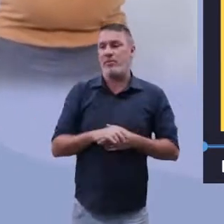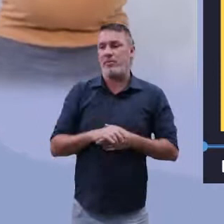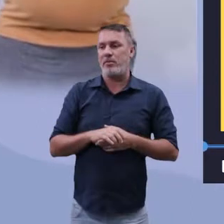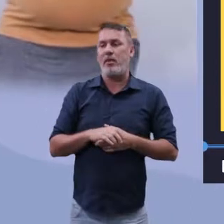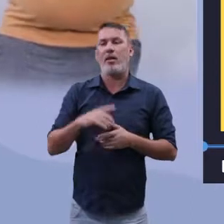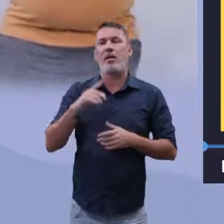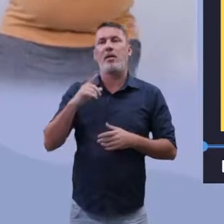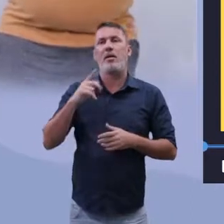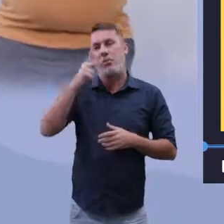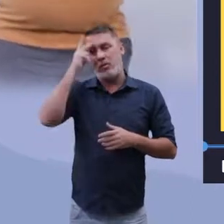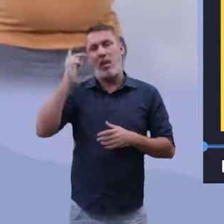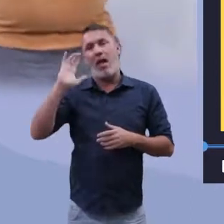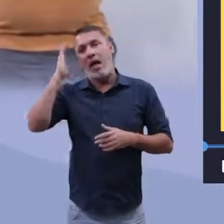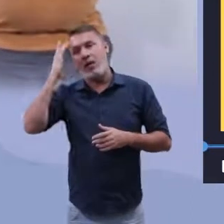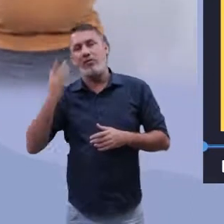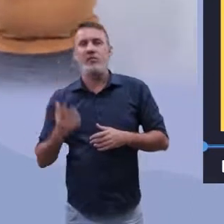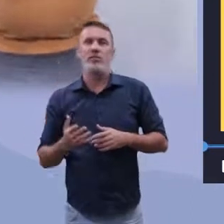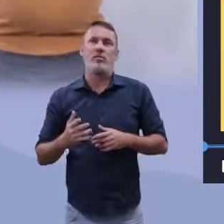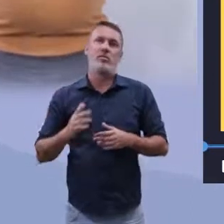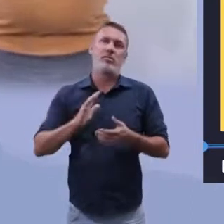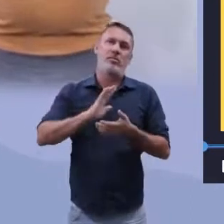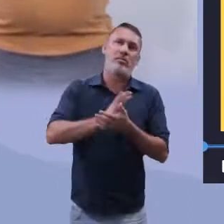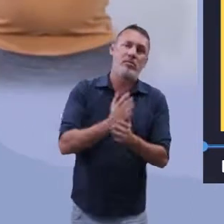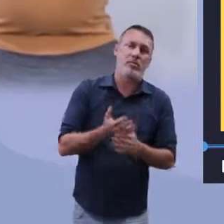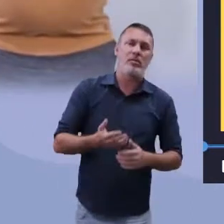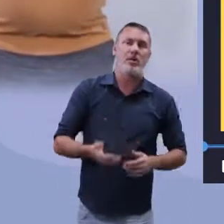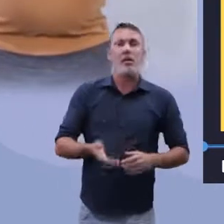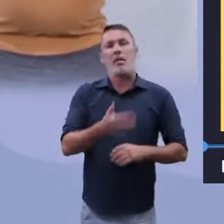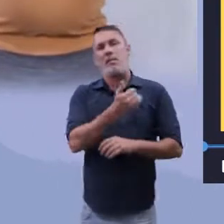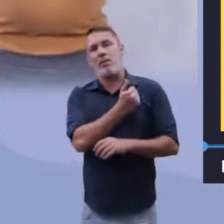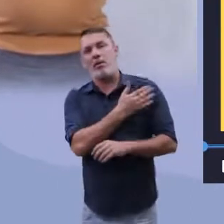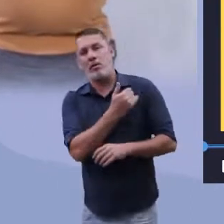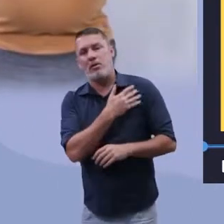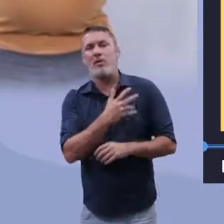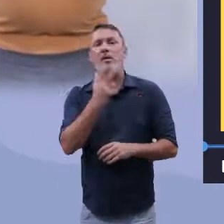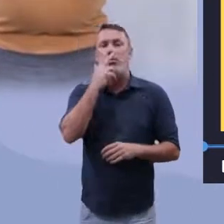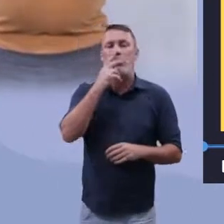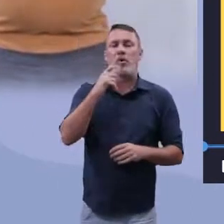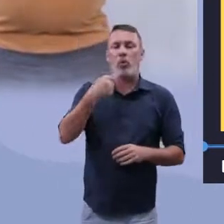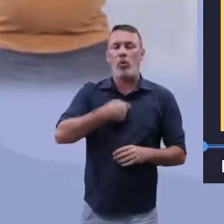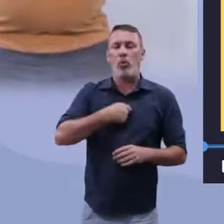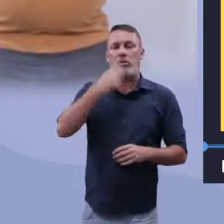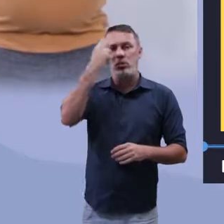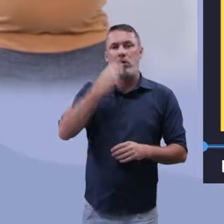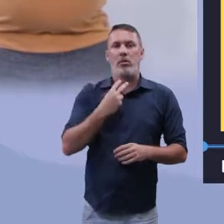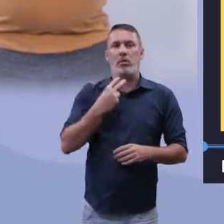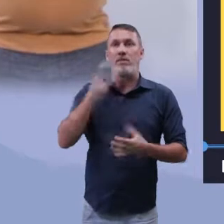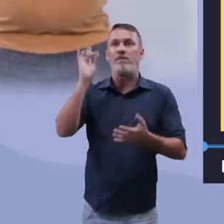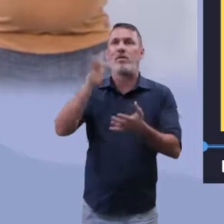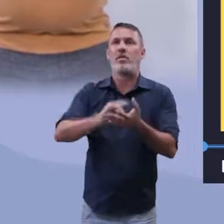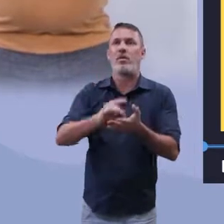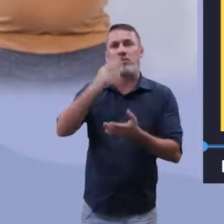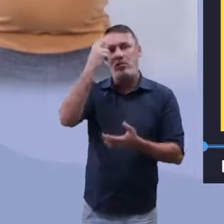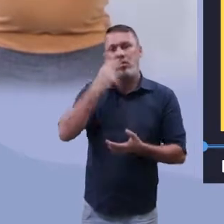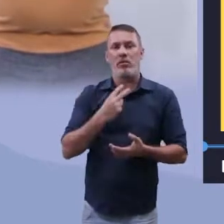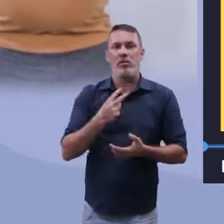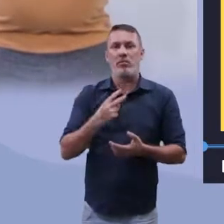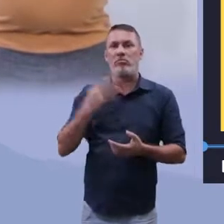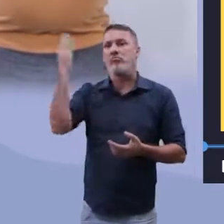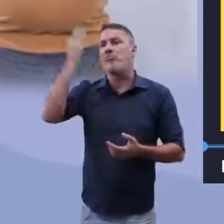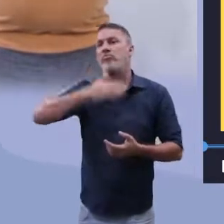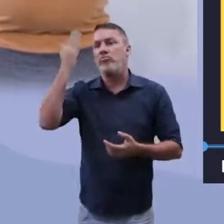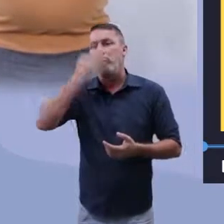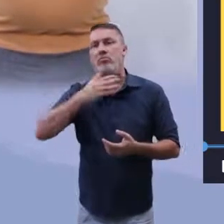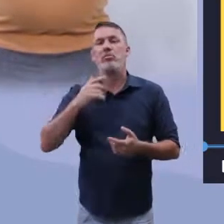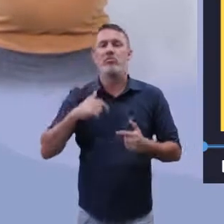aquela talvez do seu achismo, do seu preconceito, do seu pensamento, te deixa cego para as verdades.